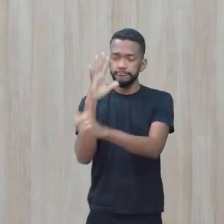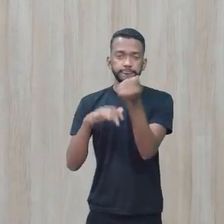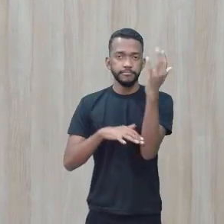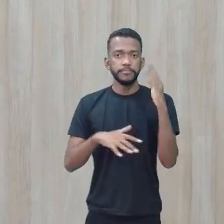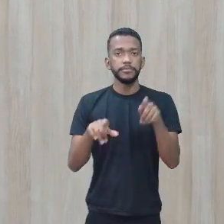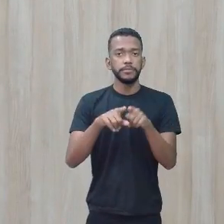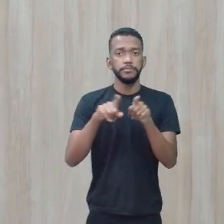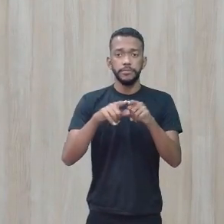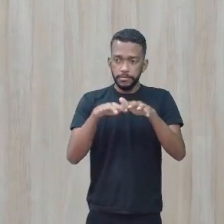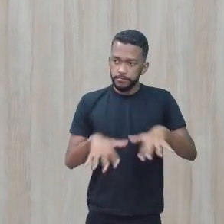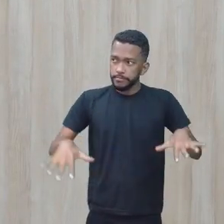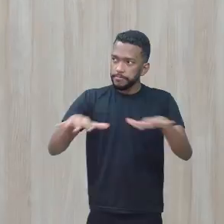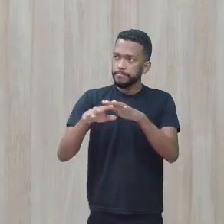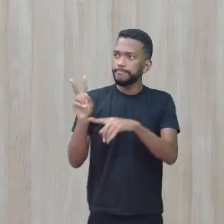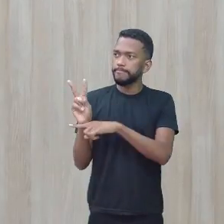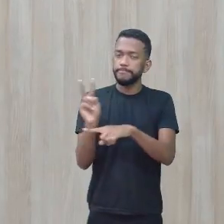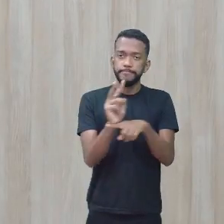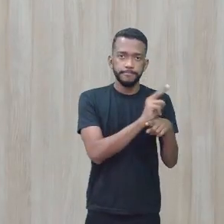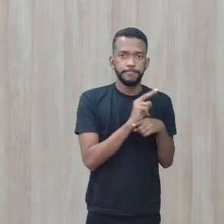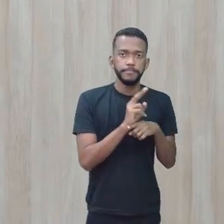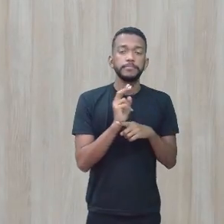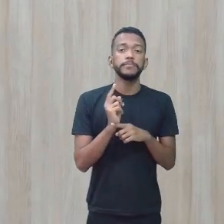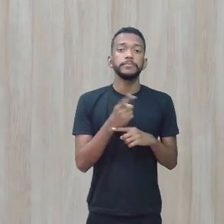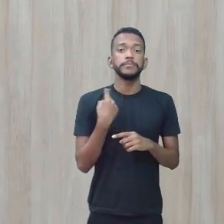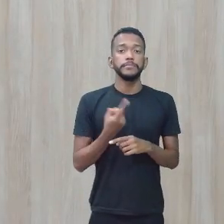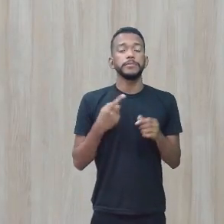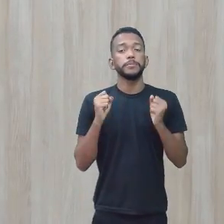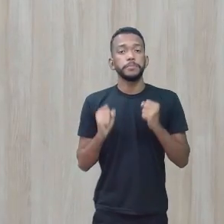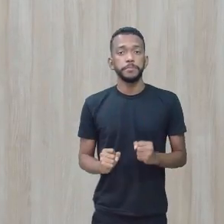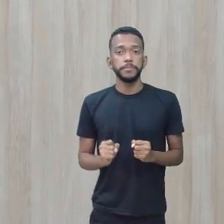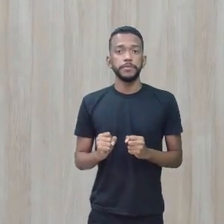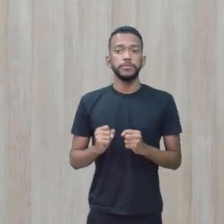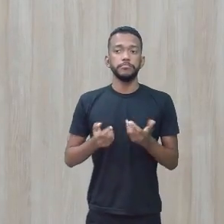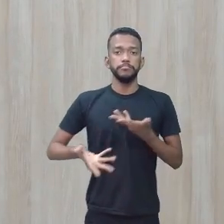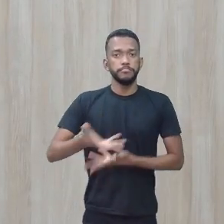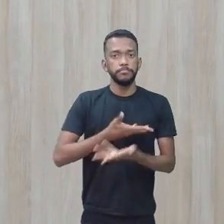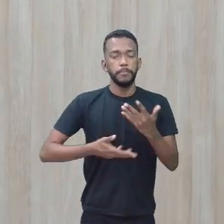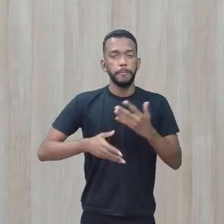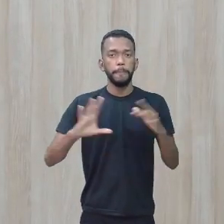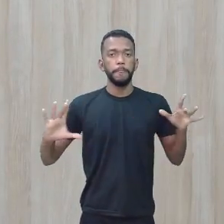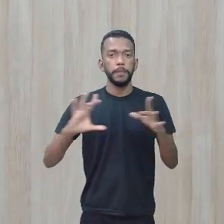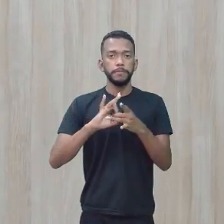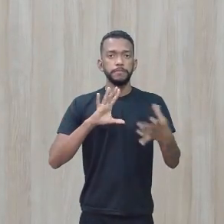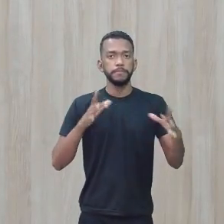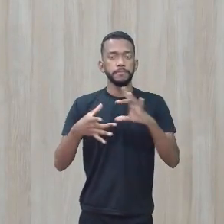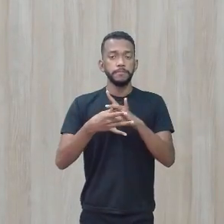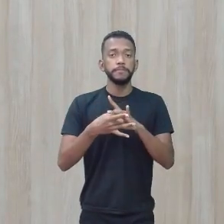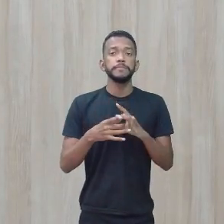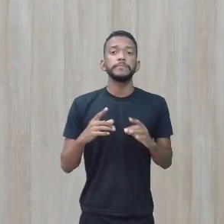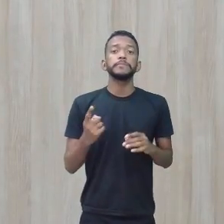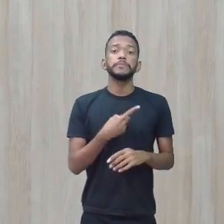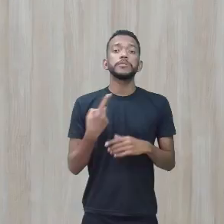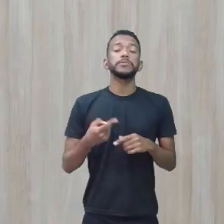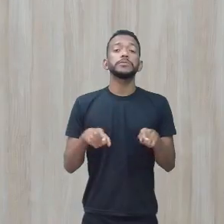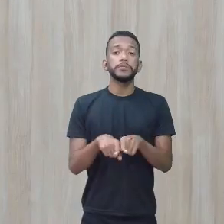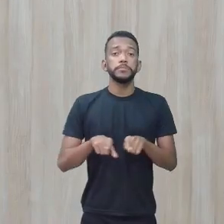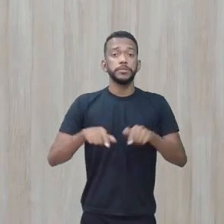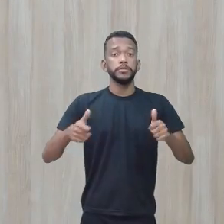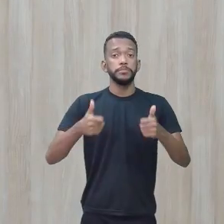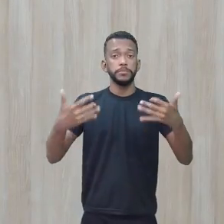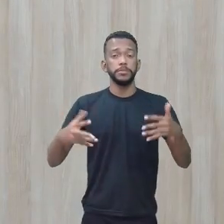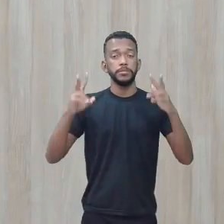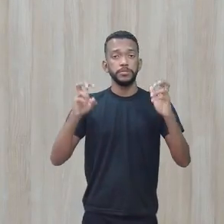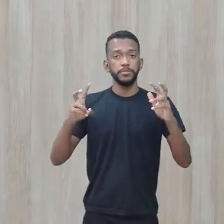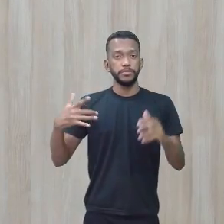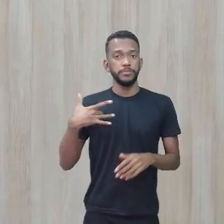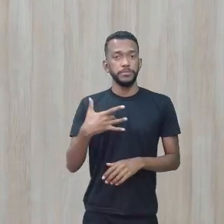possa interagir, integrar como um todo, né? Quando a gente fala de meio ambiente, a gente está falando também desse ser